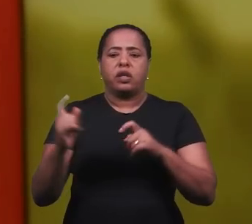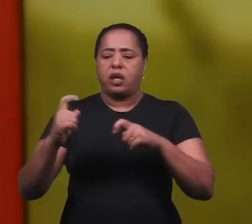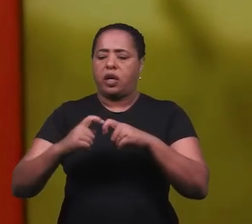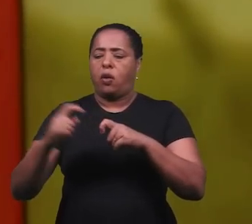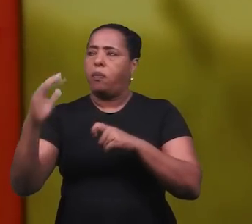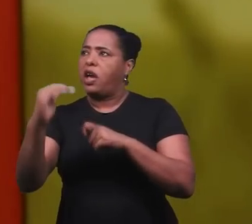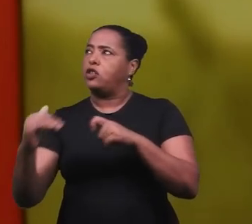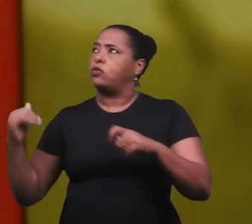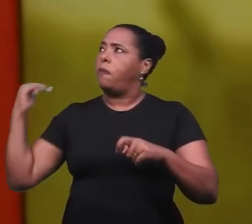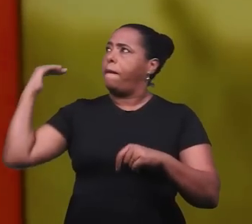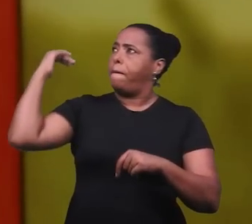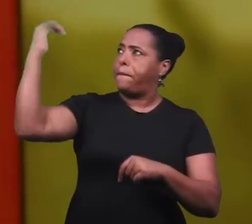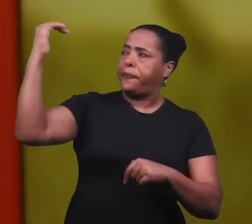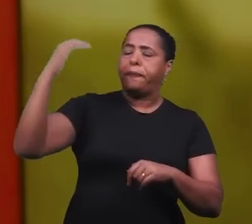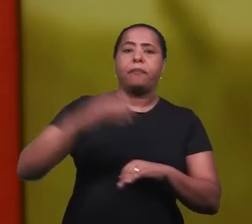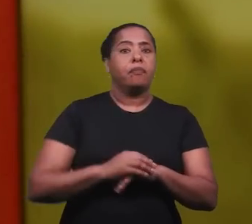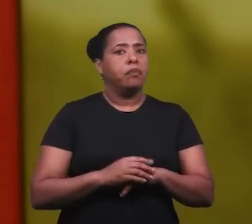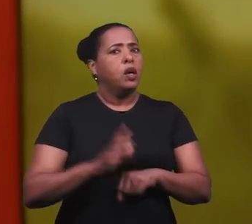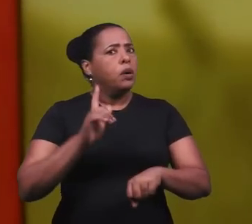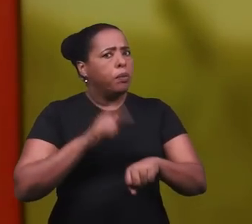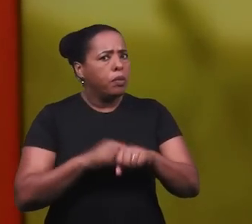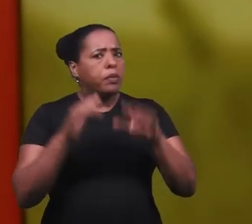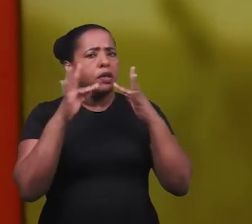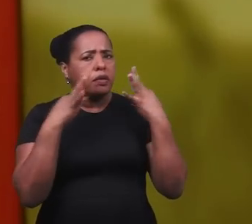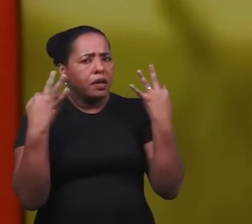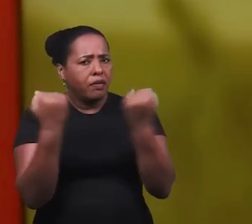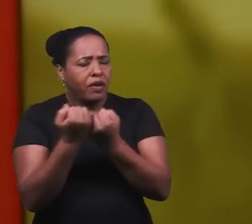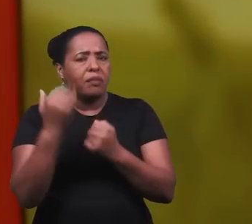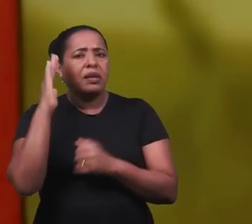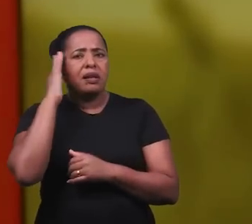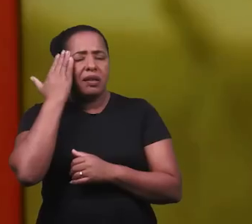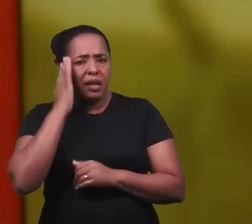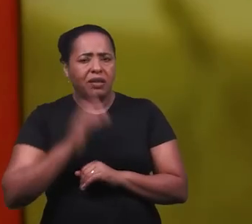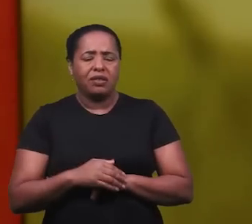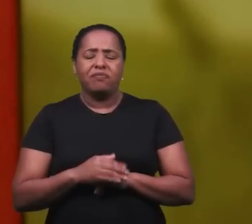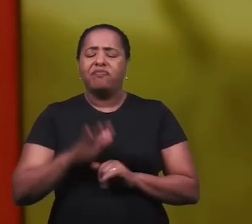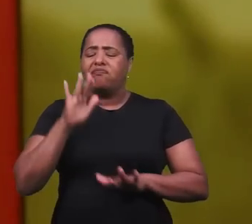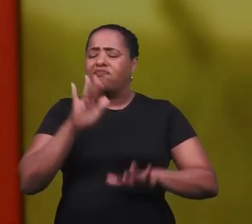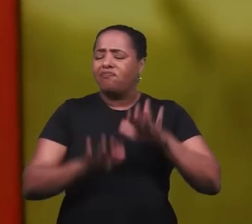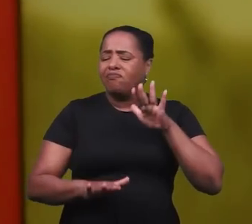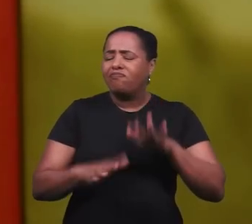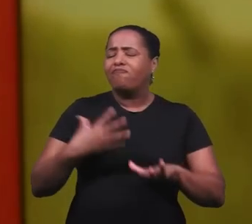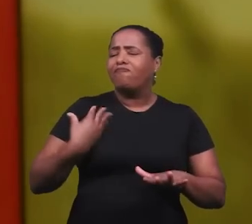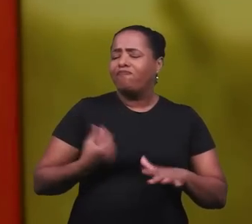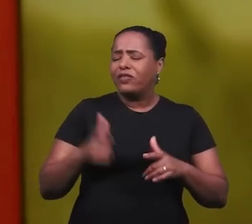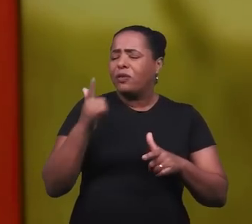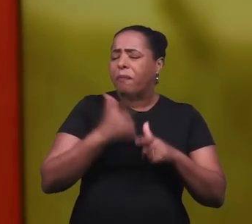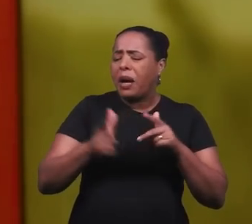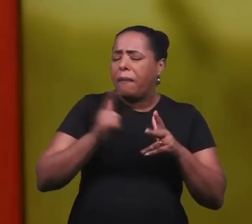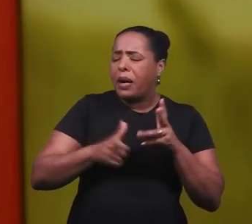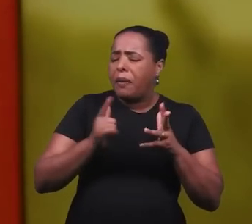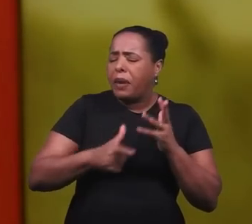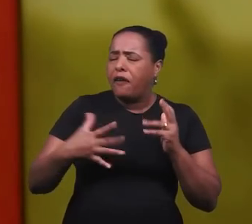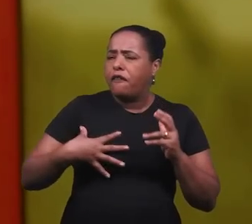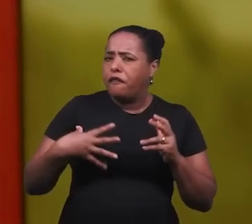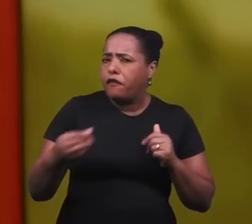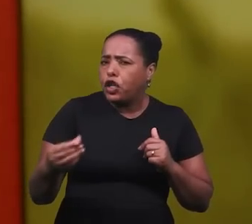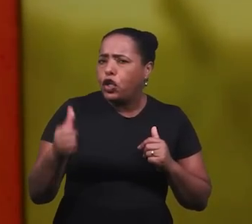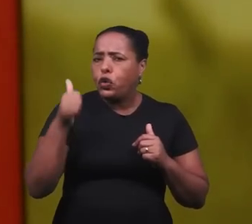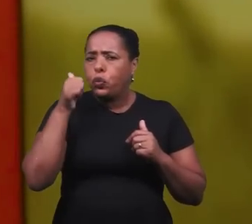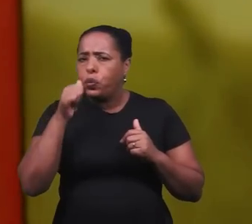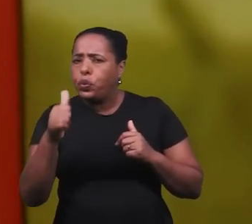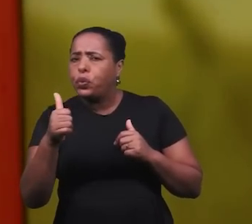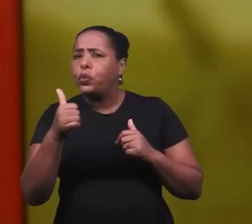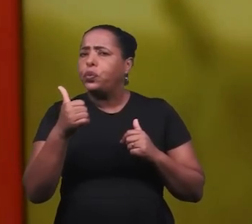do que Jesus. Glória é o médico a Deus. dos médicos. Ou seja, quando a família ela entende isso, às vezes ela está vivendo